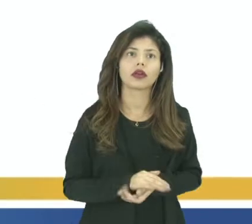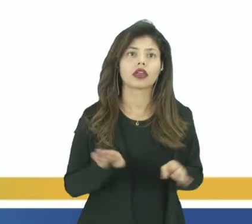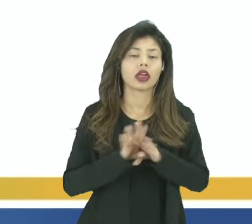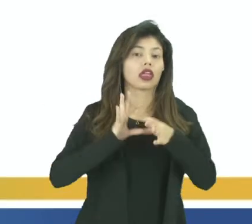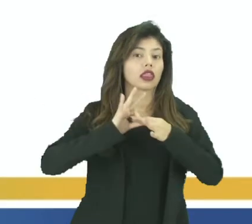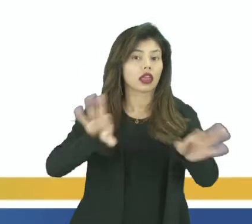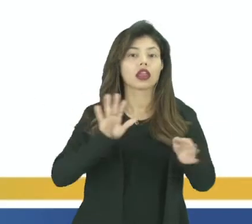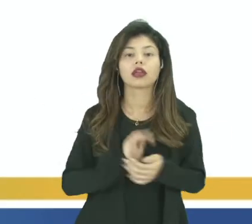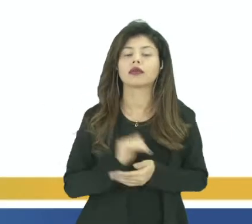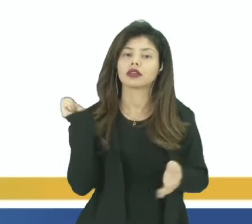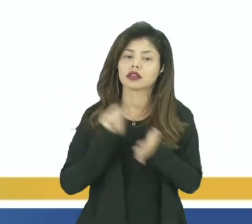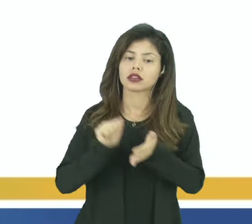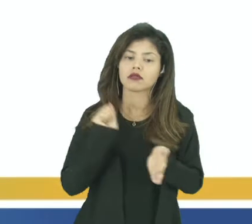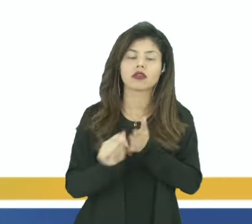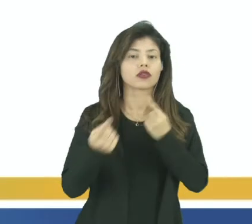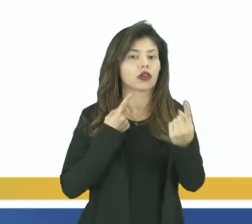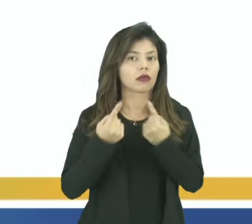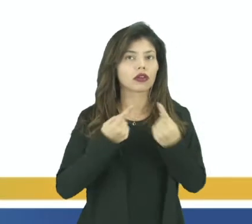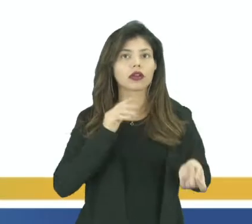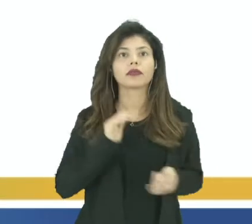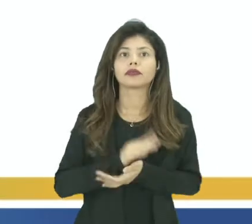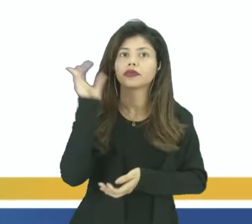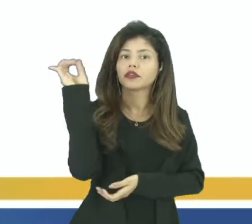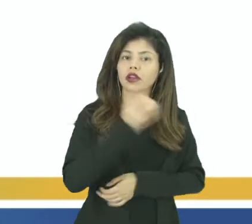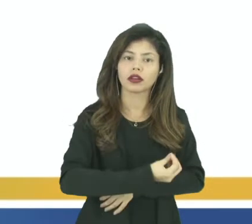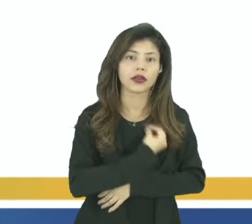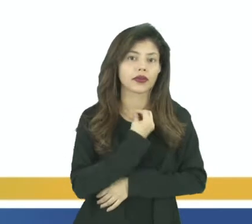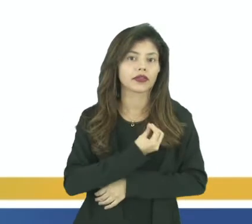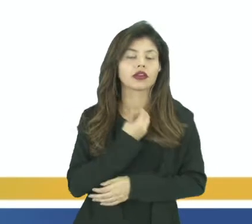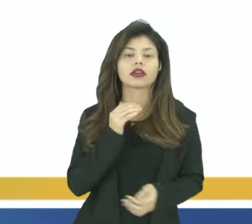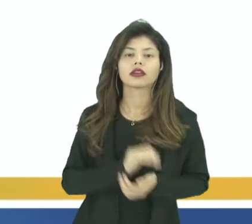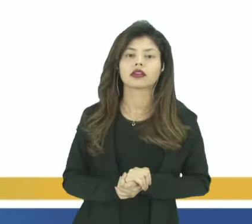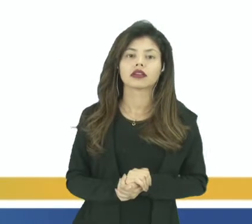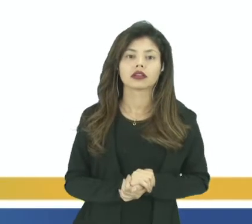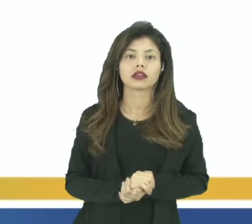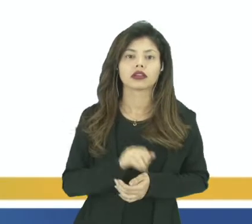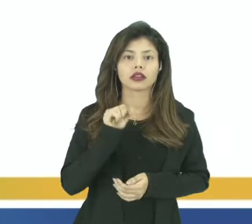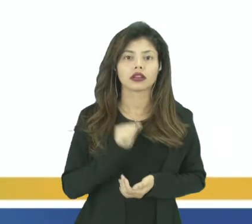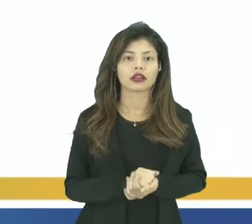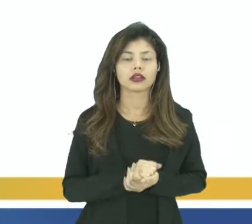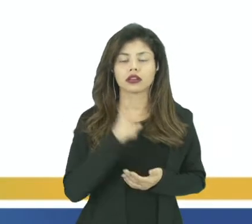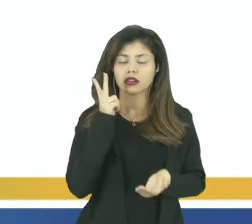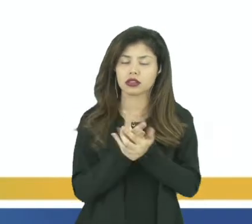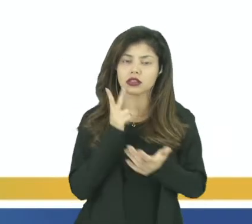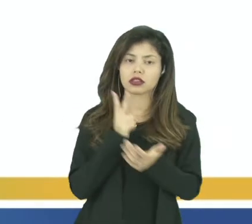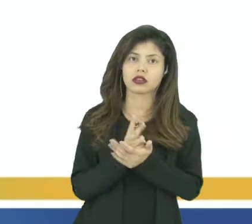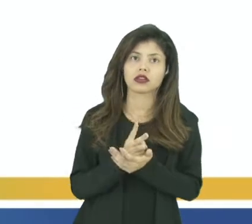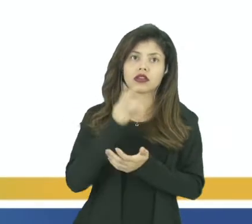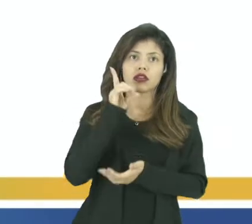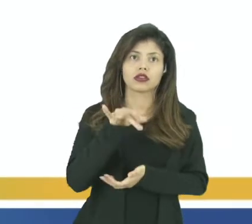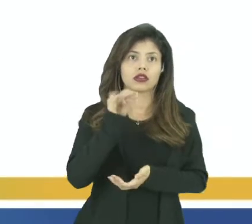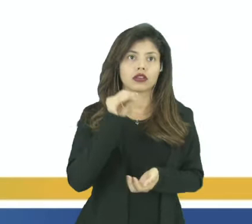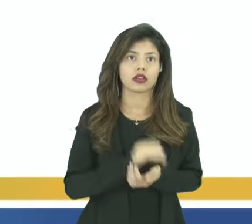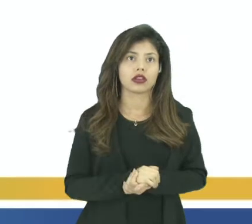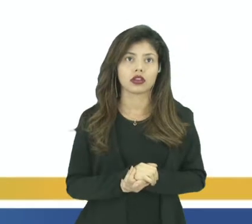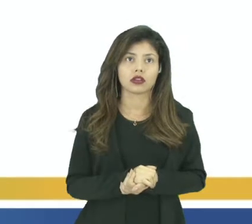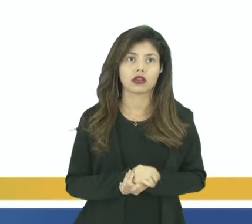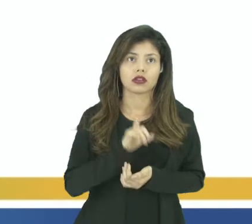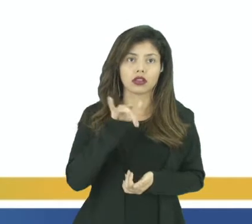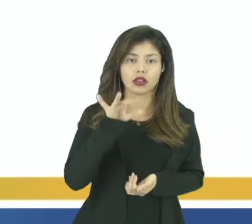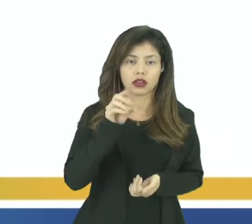seja, escrever, se comunicar, direito à vida, que é sustentado por John Locke, e a propriedade também, que é sustentado por John